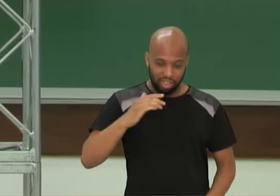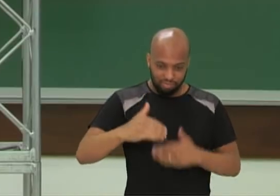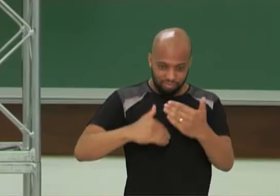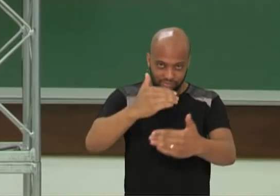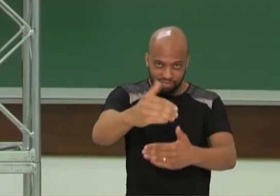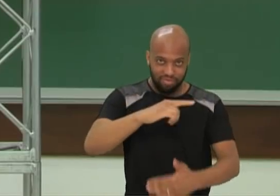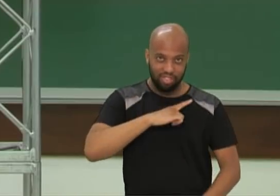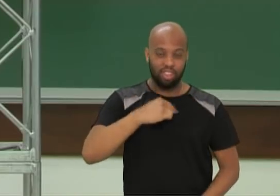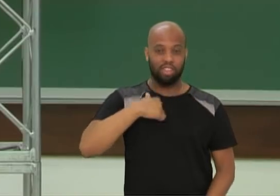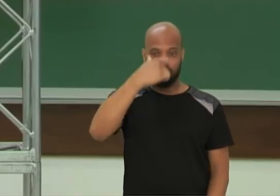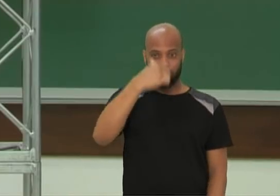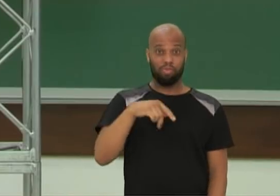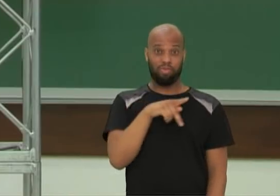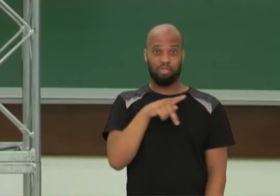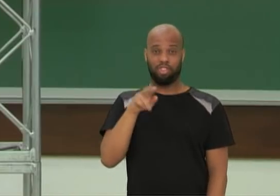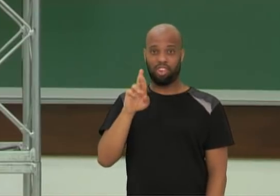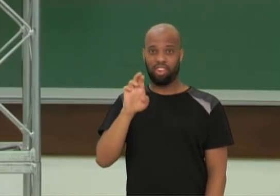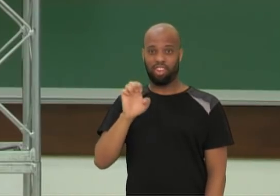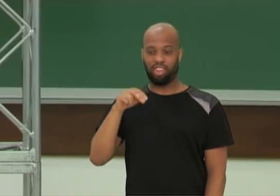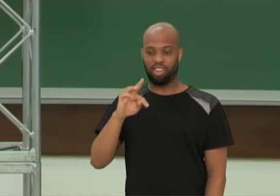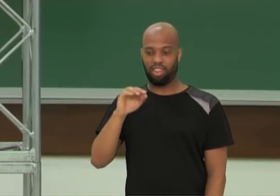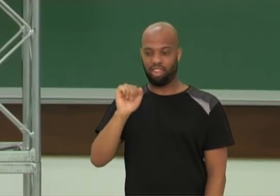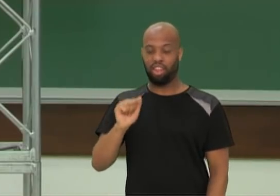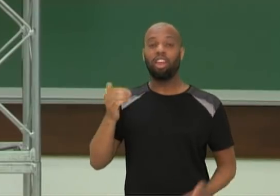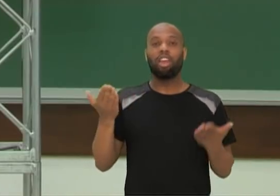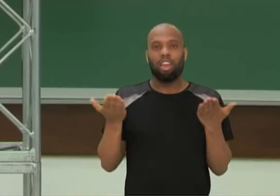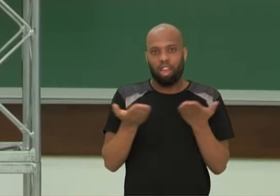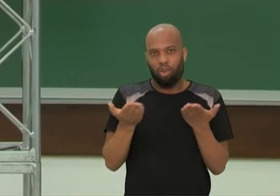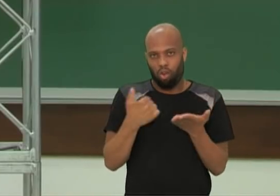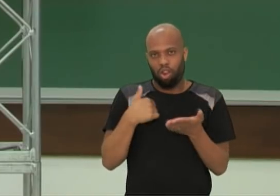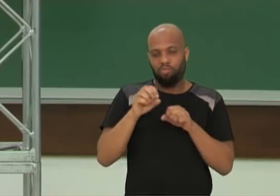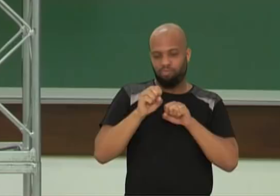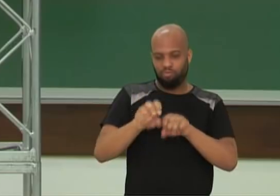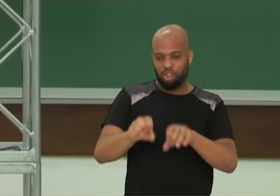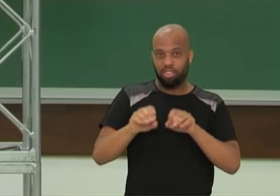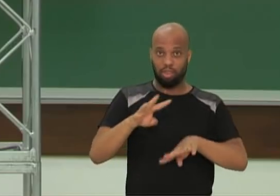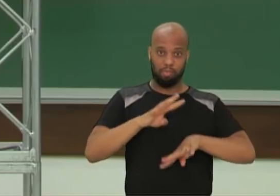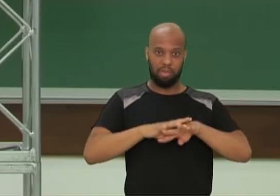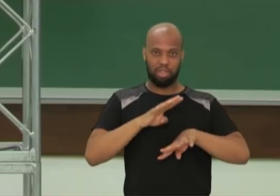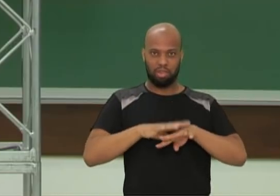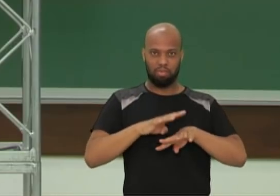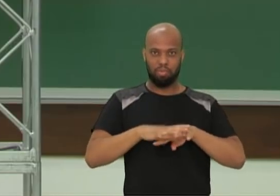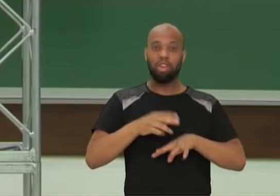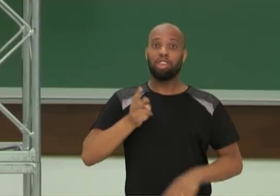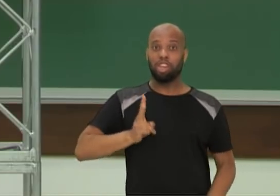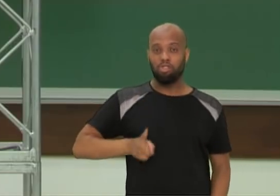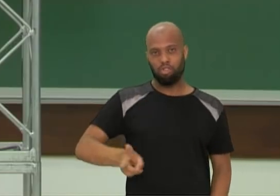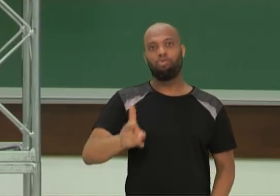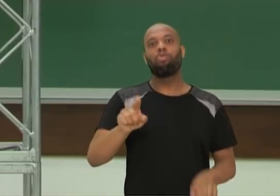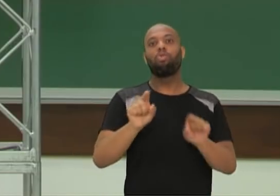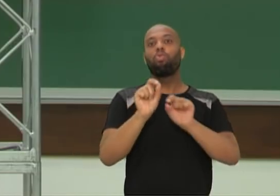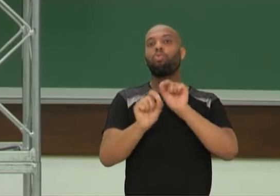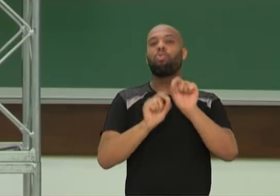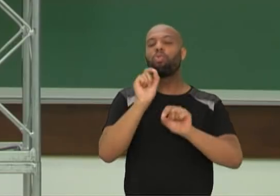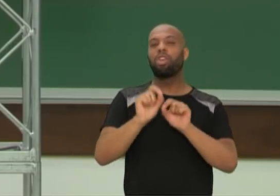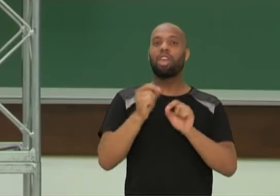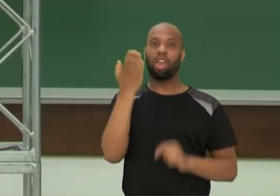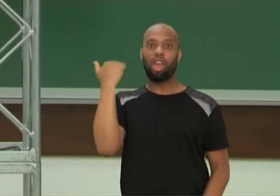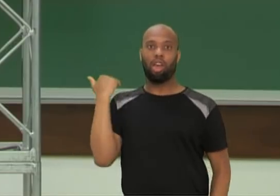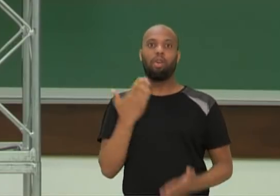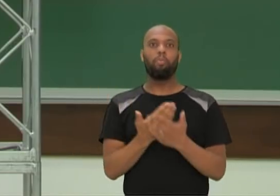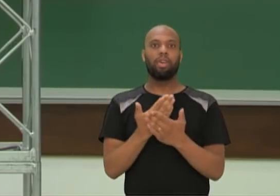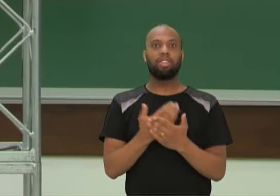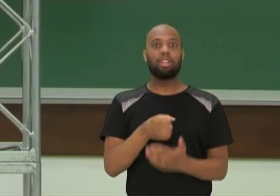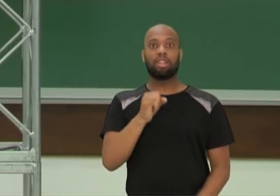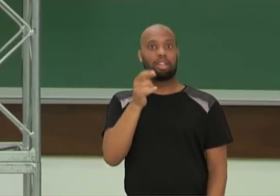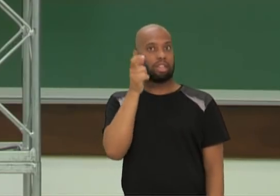né? Eu sou a professora Renata, vou trabalhar com vocês conteúdo de matemática, dando sequência à nossa última aula. Para quem